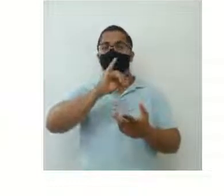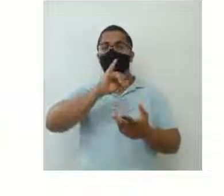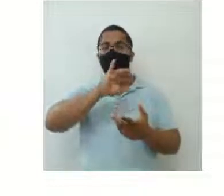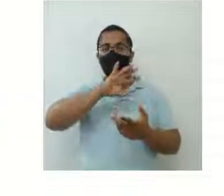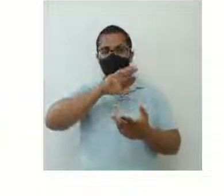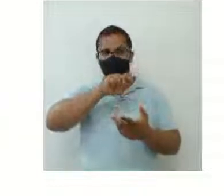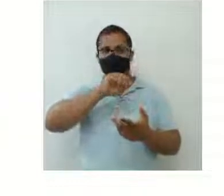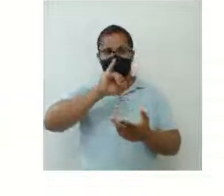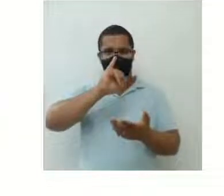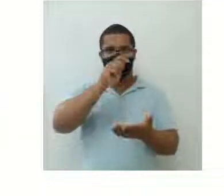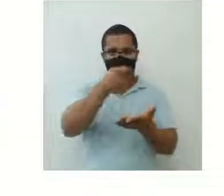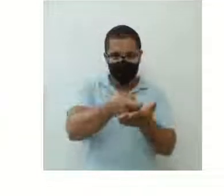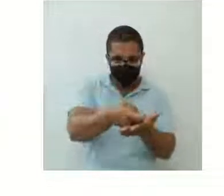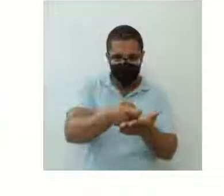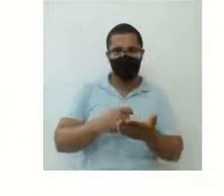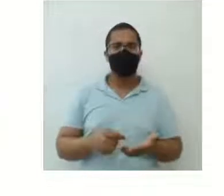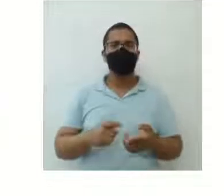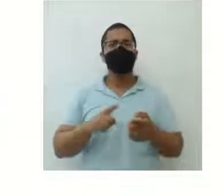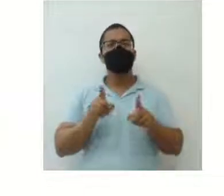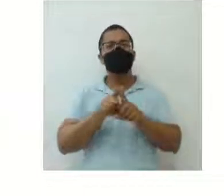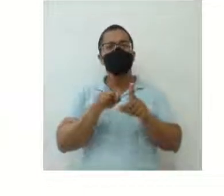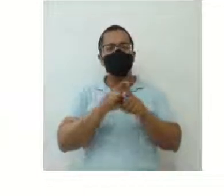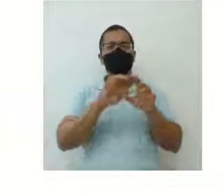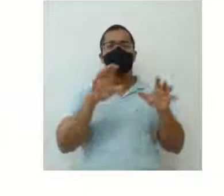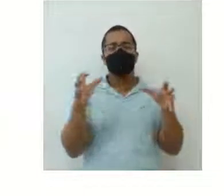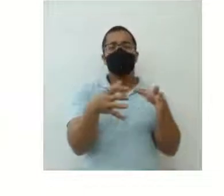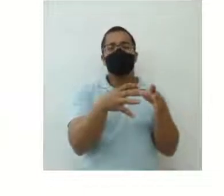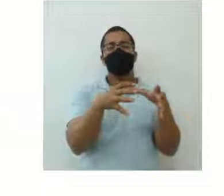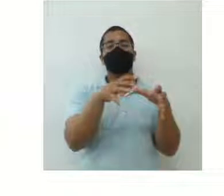controlou tropas nativas, isso.